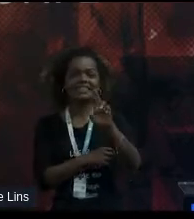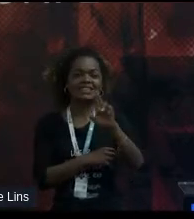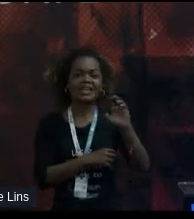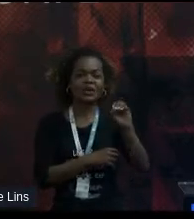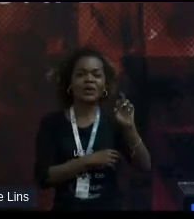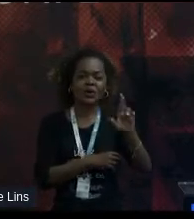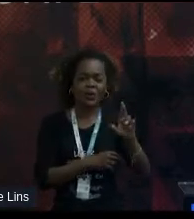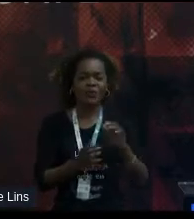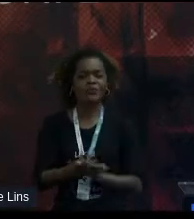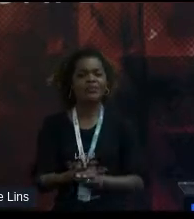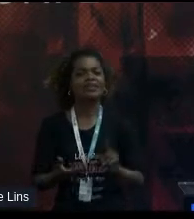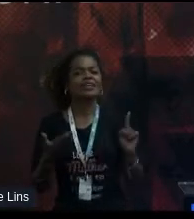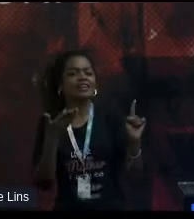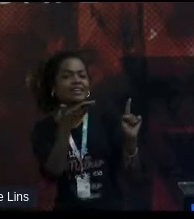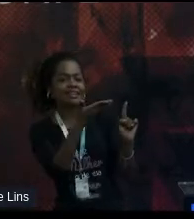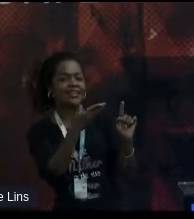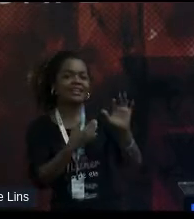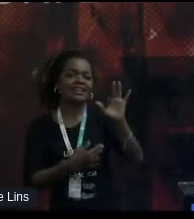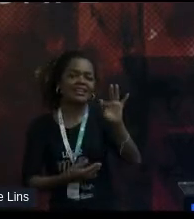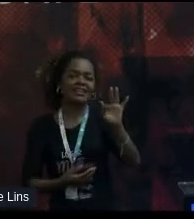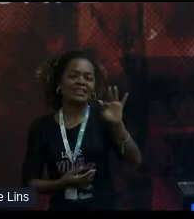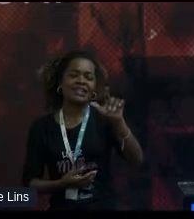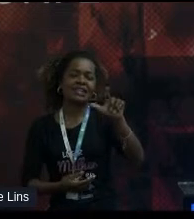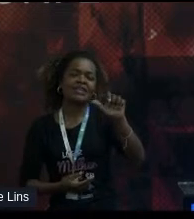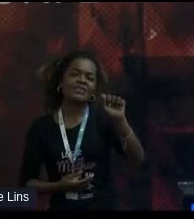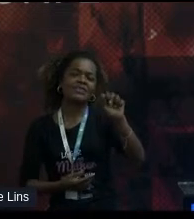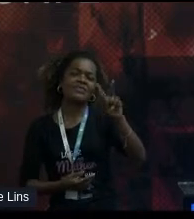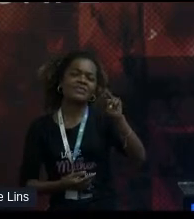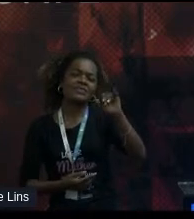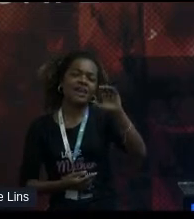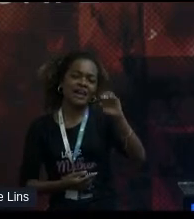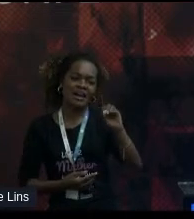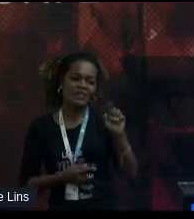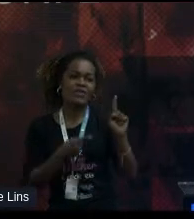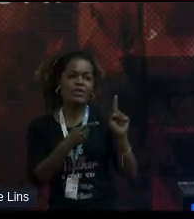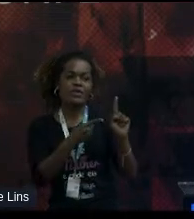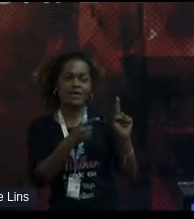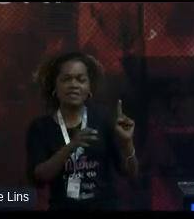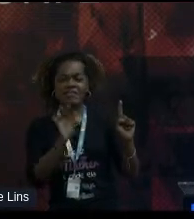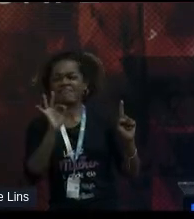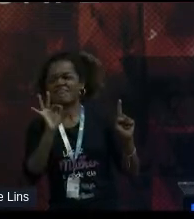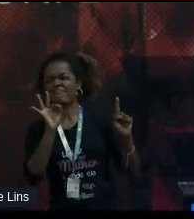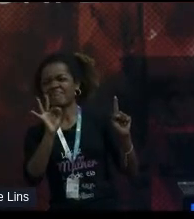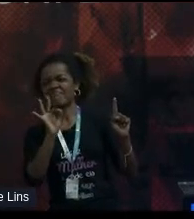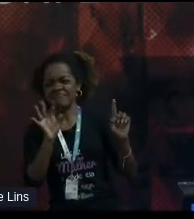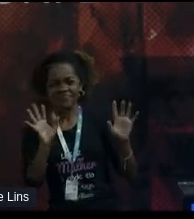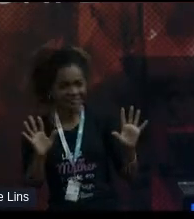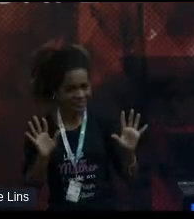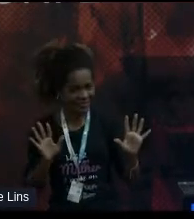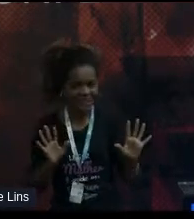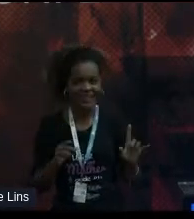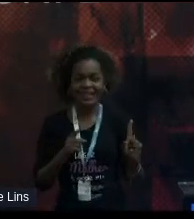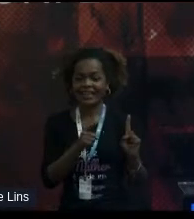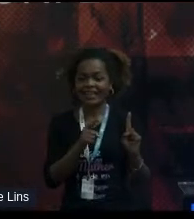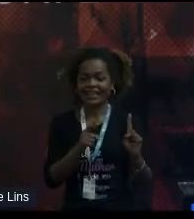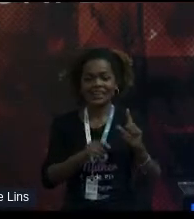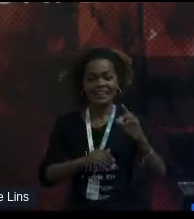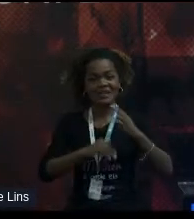amigo Flávio, cara, esse cara é o tudo que há, né? Pai da Clara, do Thales, do Lucas, é